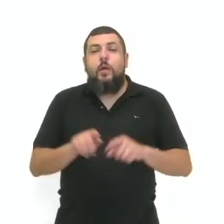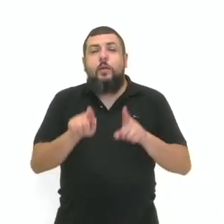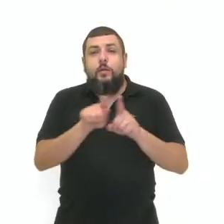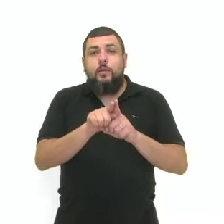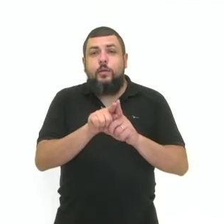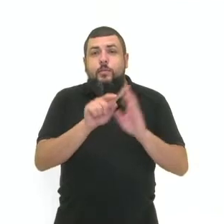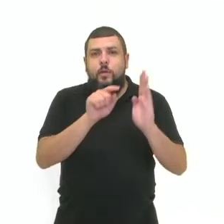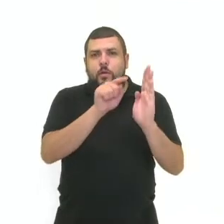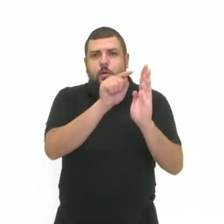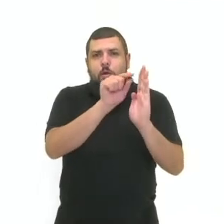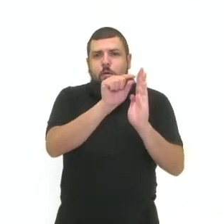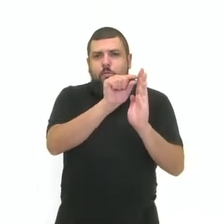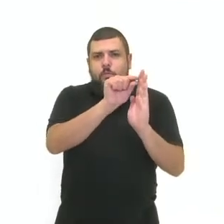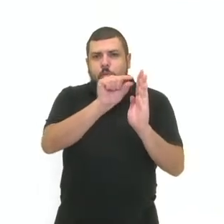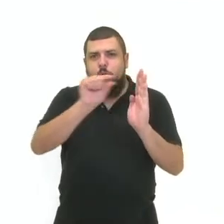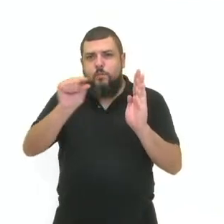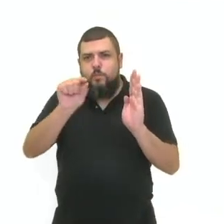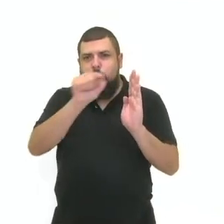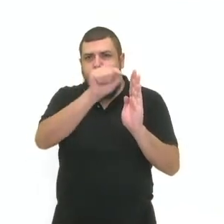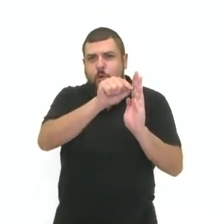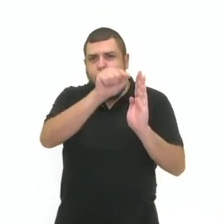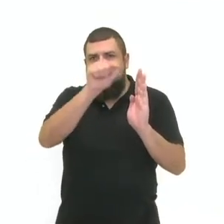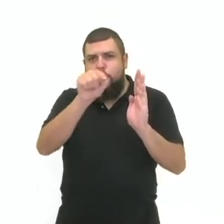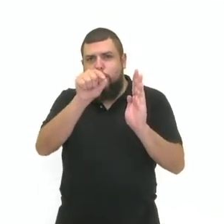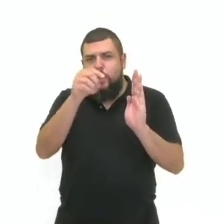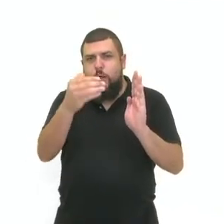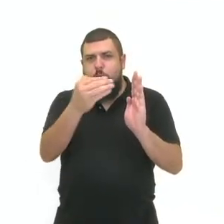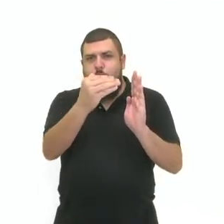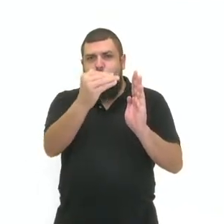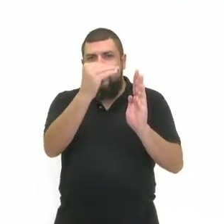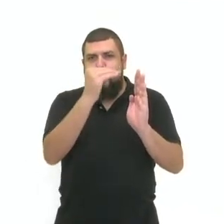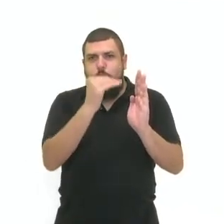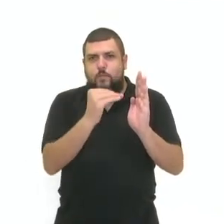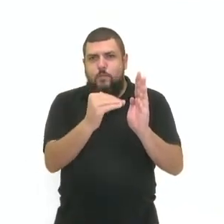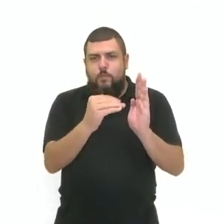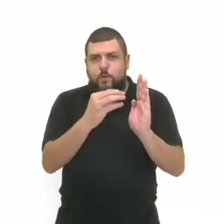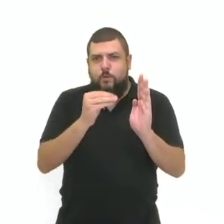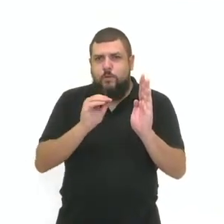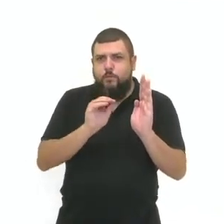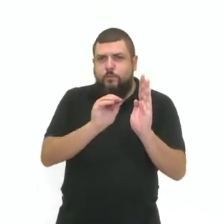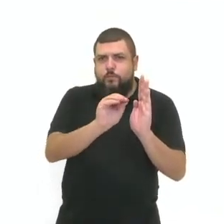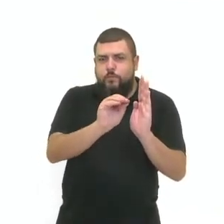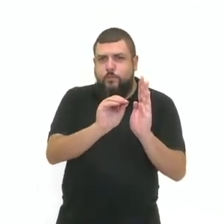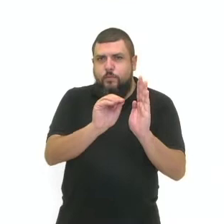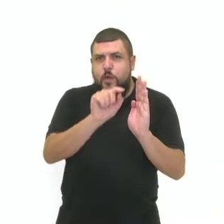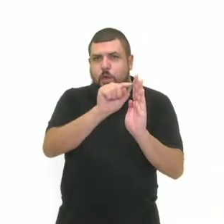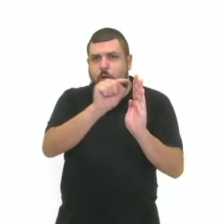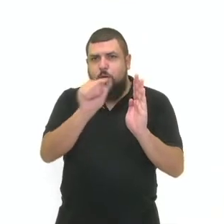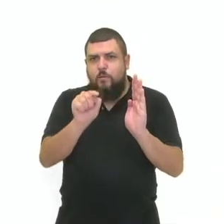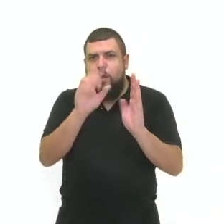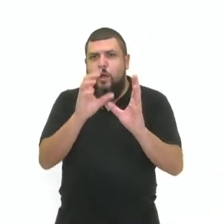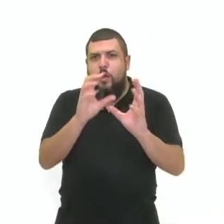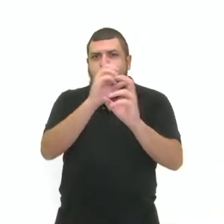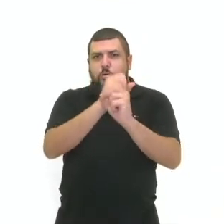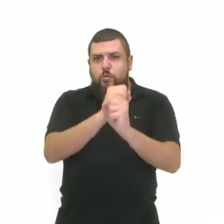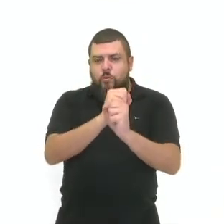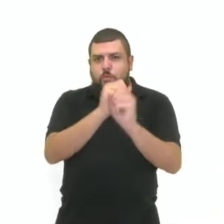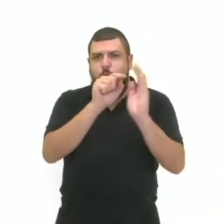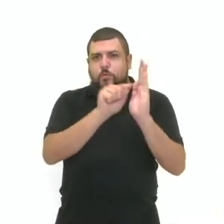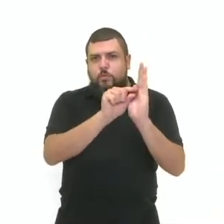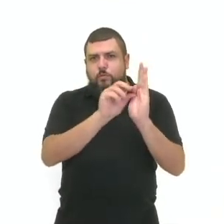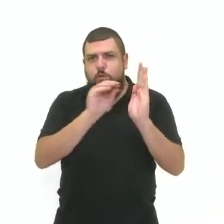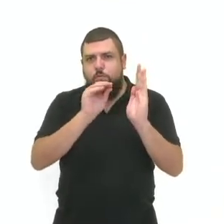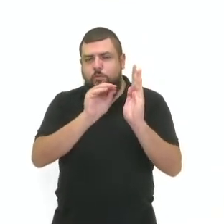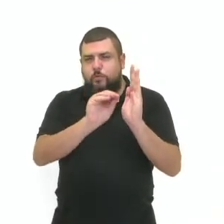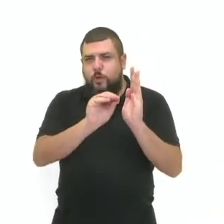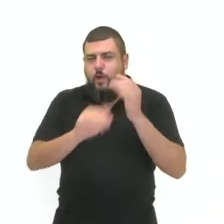linha é igual ao elemento da linha seguinte, imediatamente abaixo da segunda parcela da soma, que é